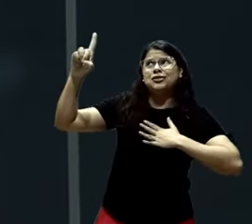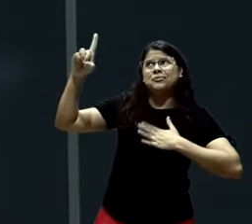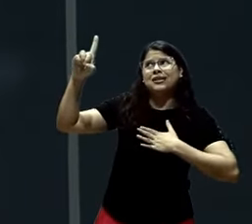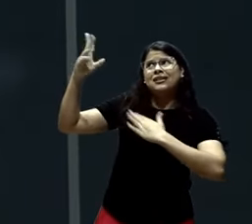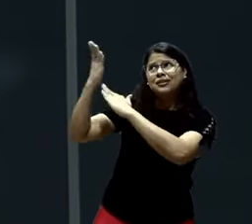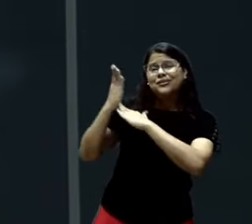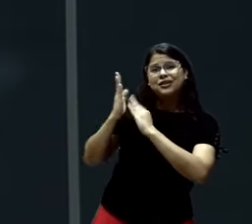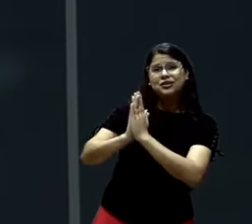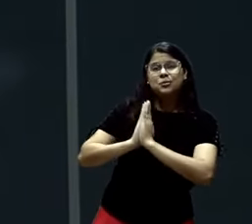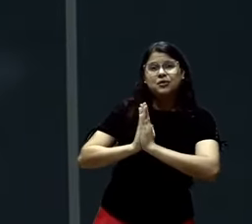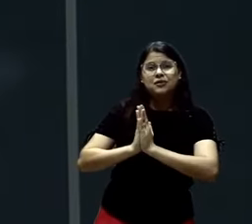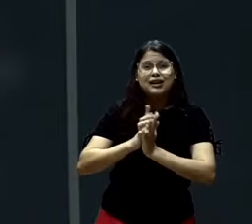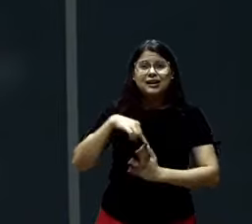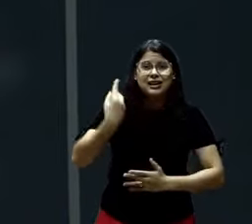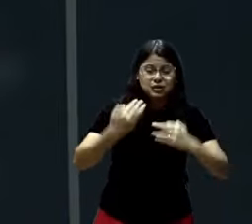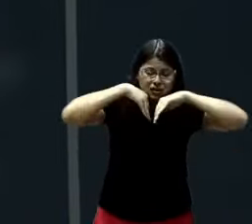Esse é um conflito que nós vivemos.